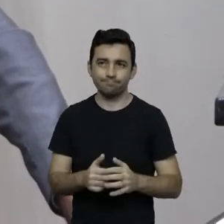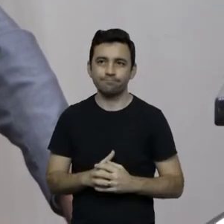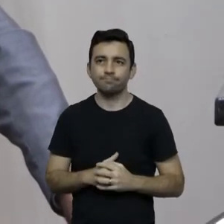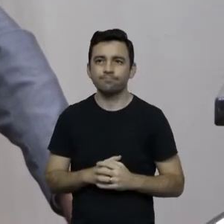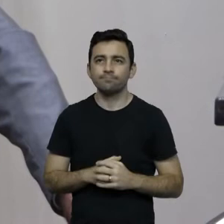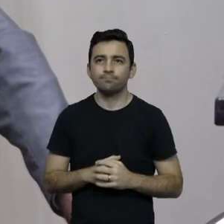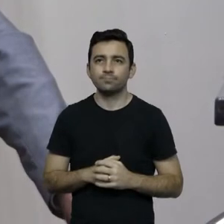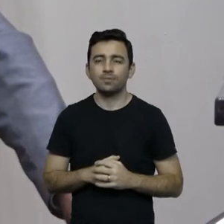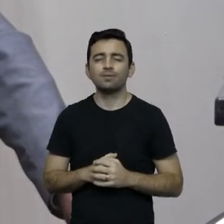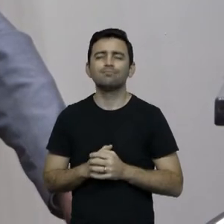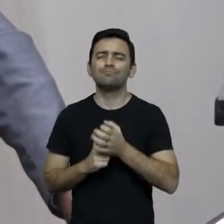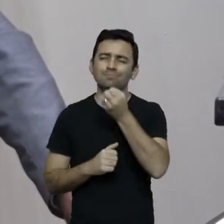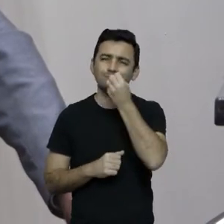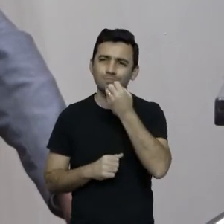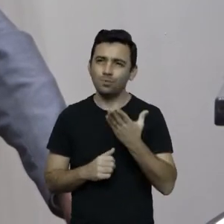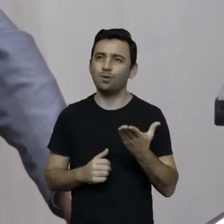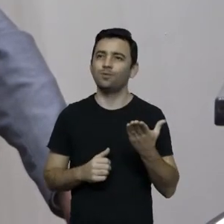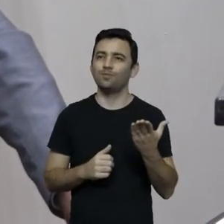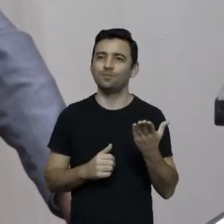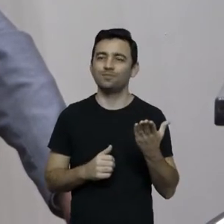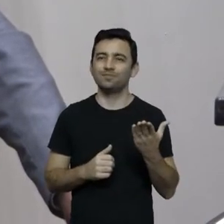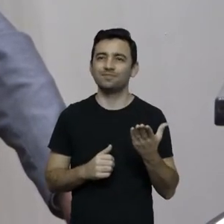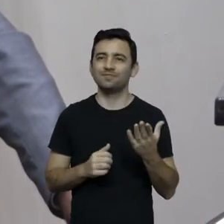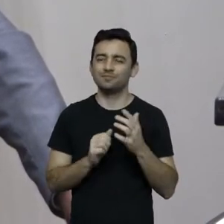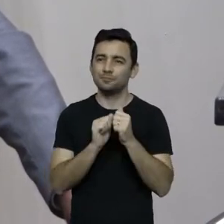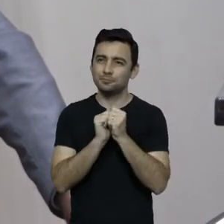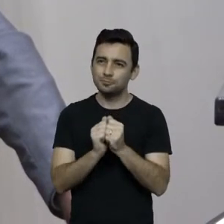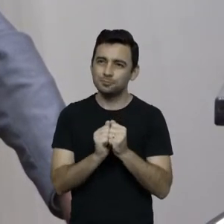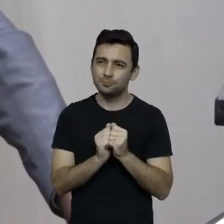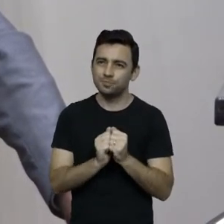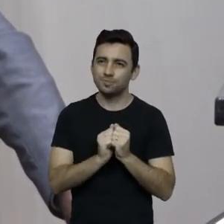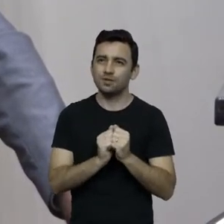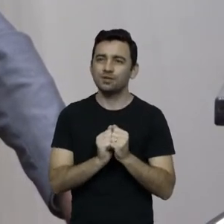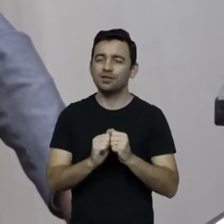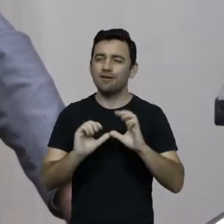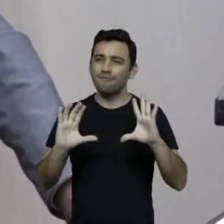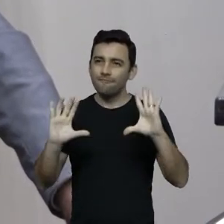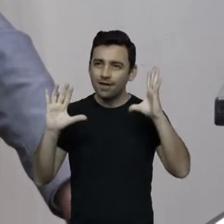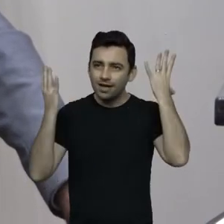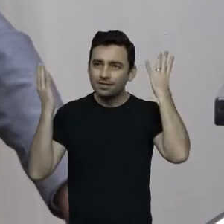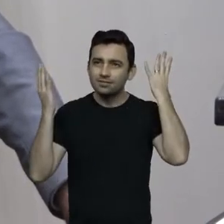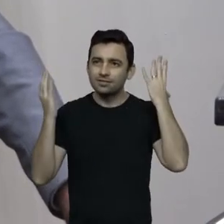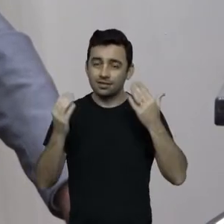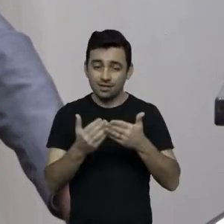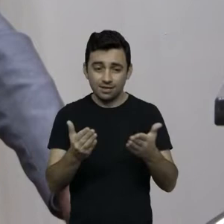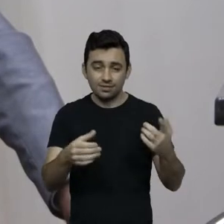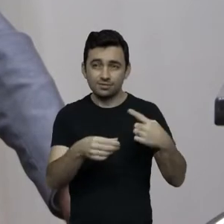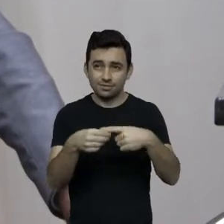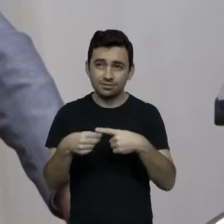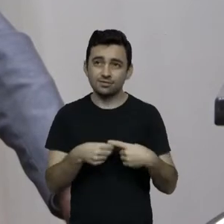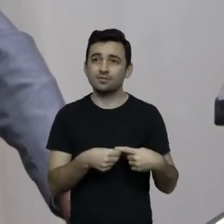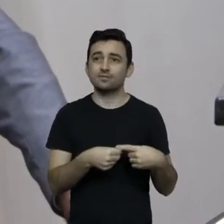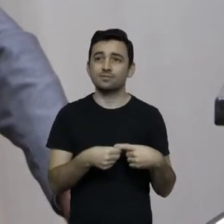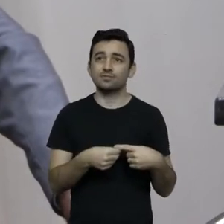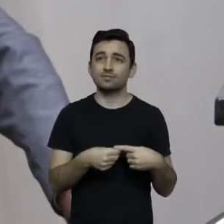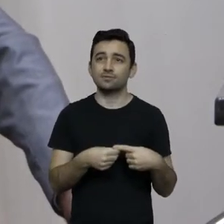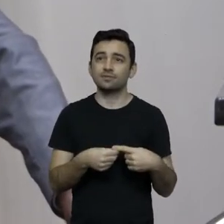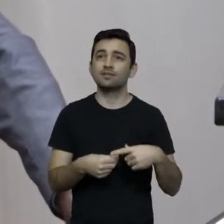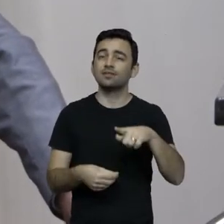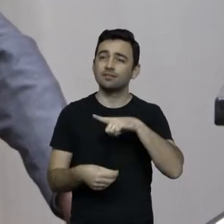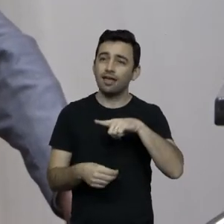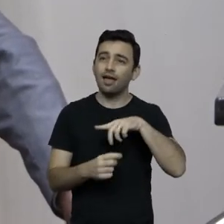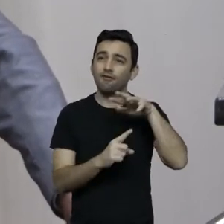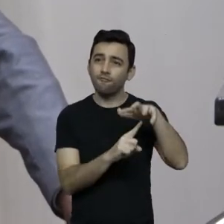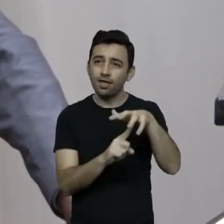eu acho que bom que junto com as com as festas dos municípios e tem as